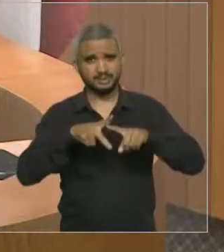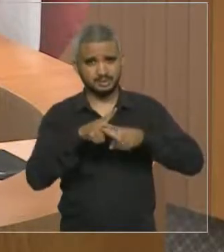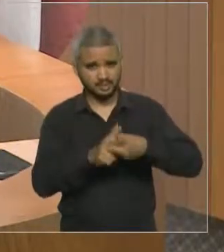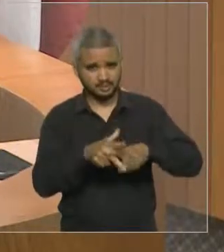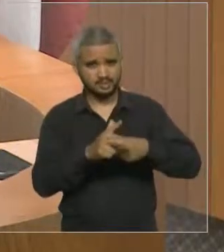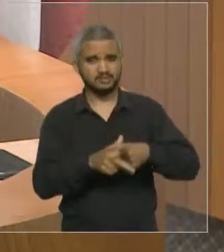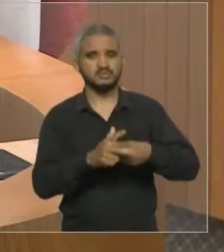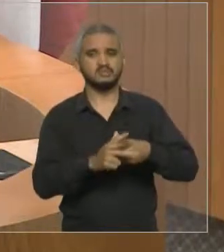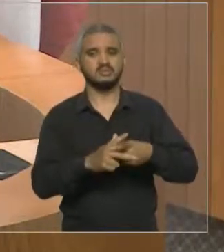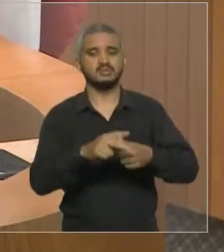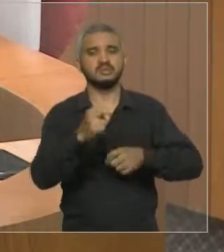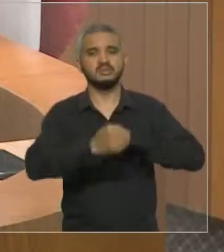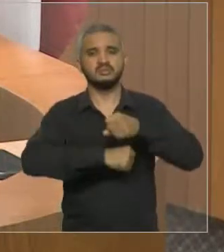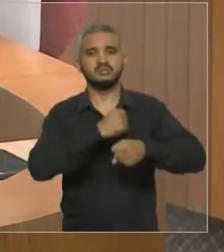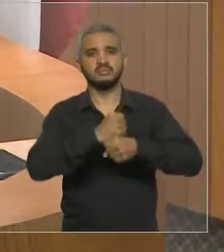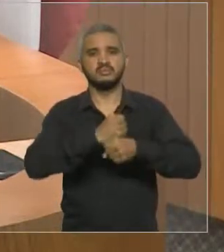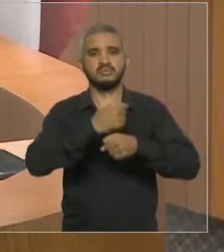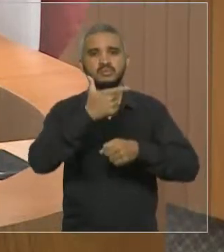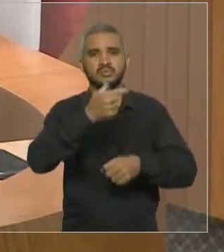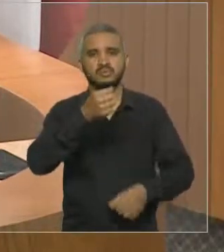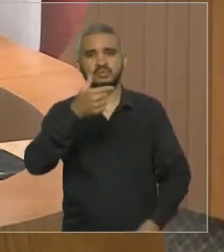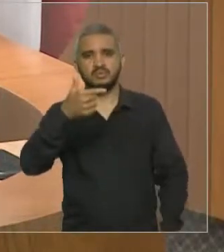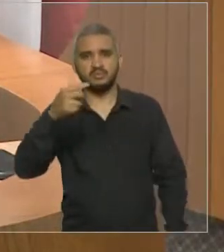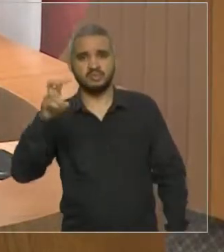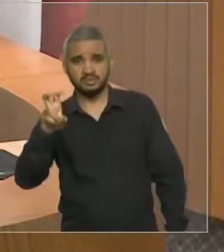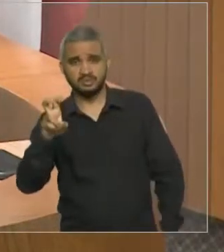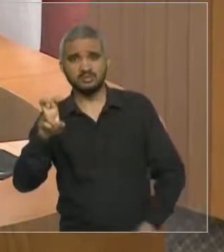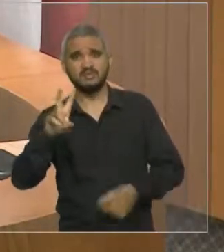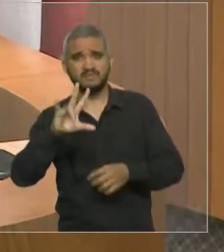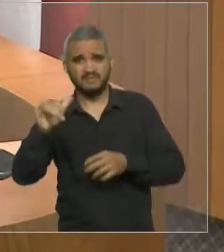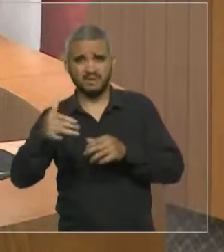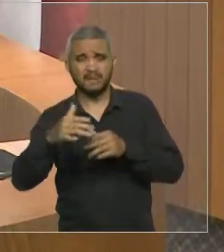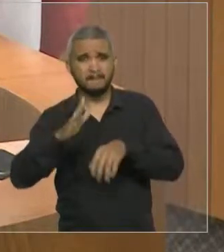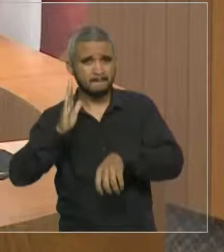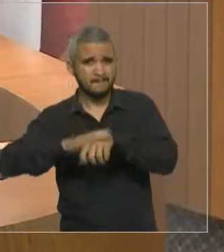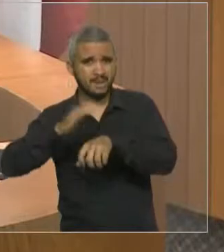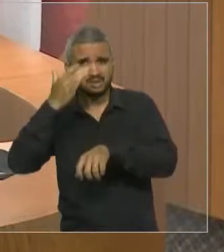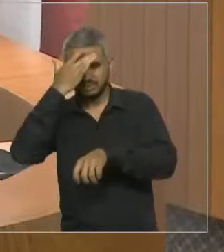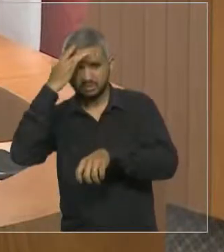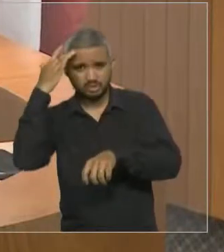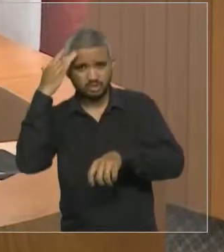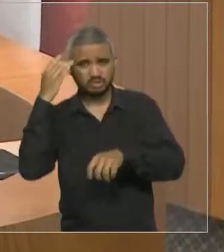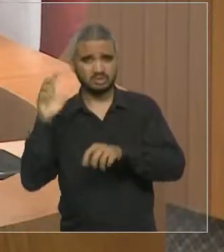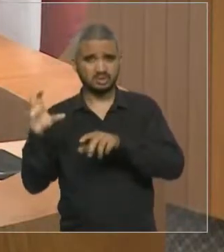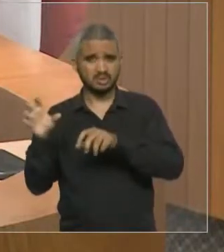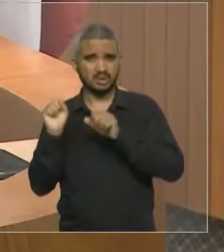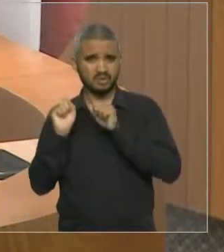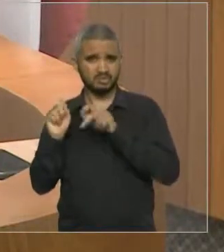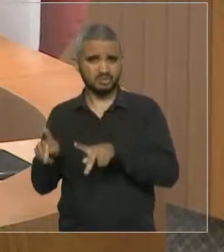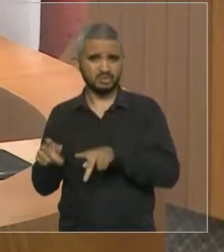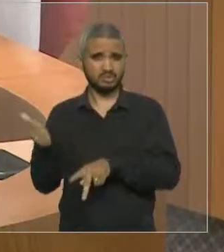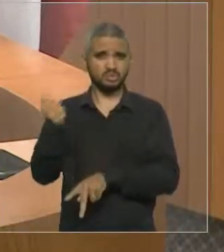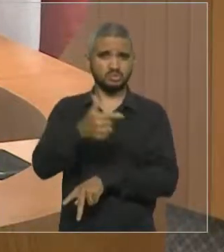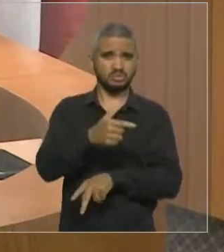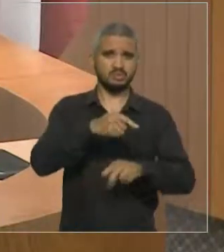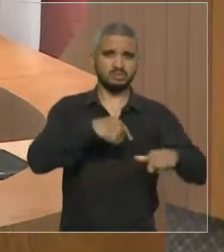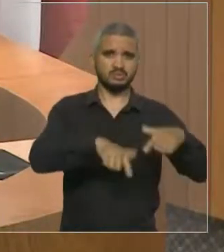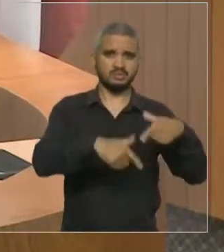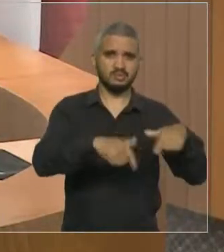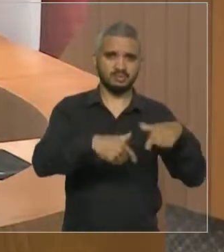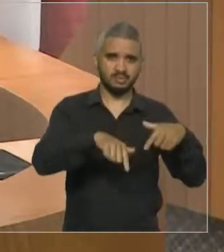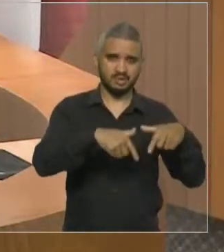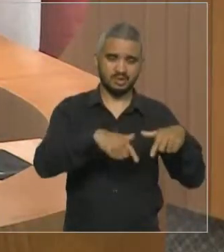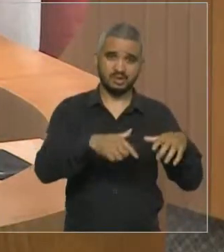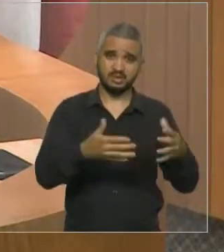a ter mais servidores inativos do que ativos e é claro que há a resultante óbvia dessa equação é